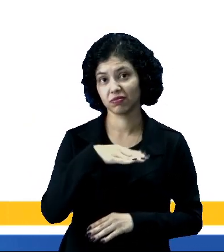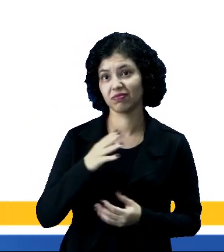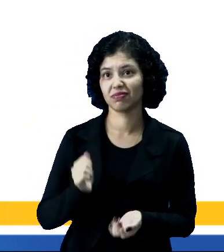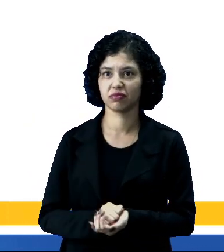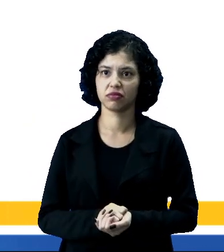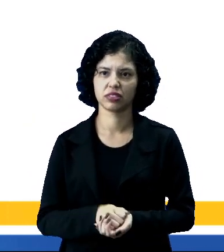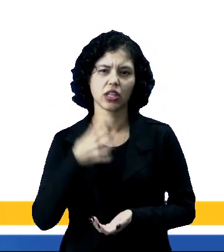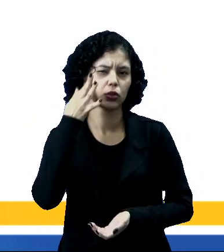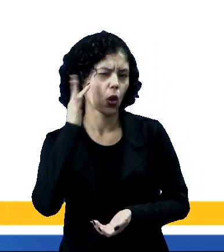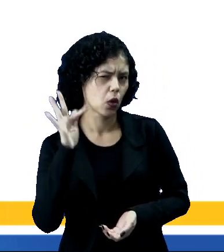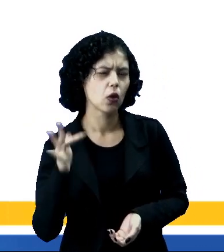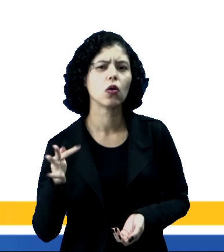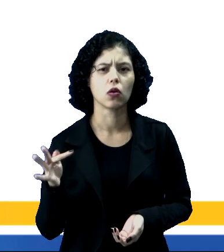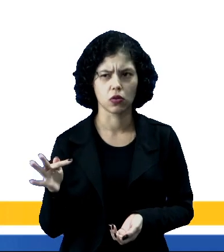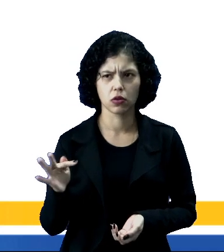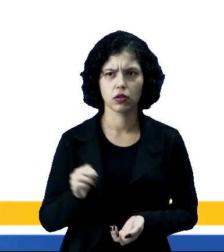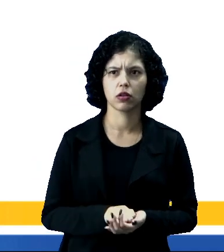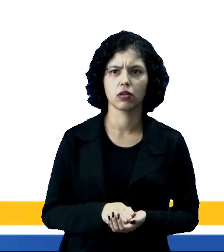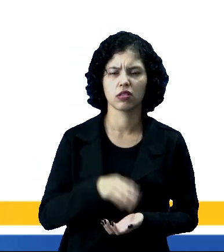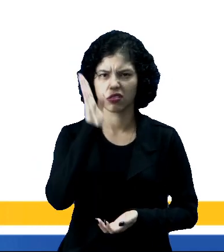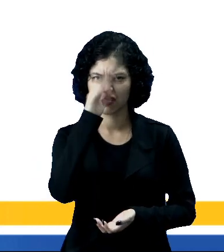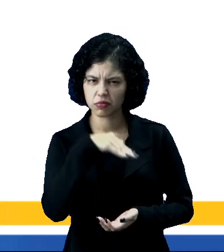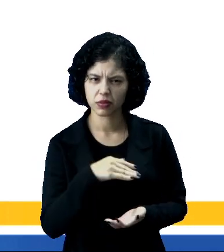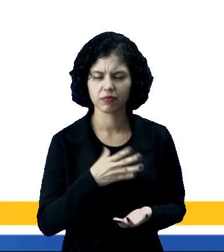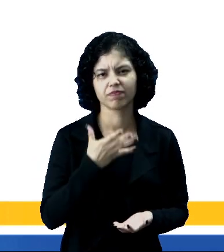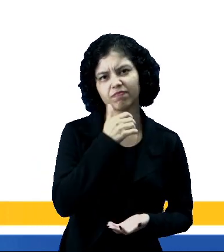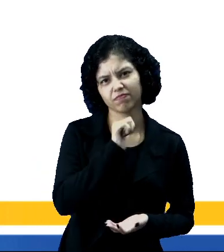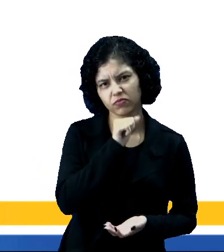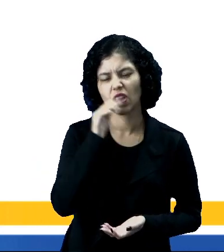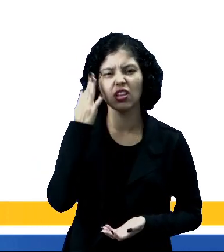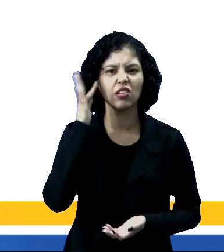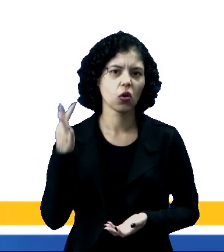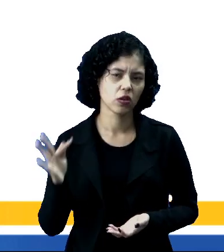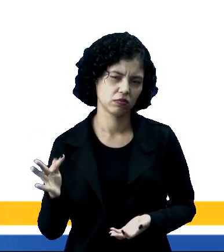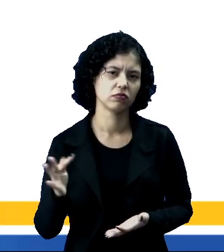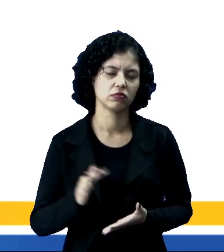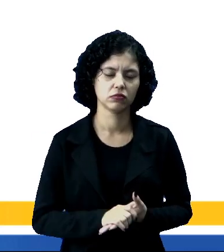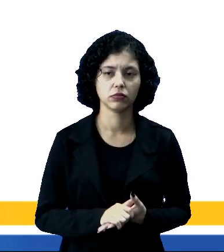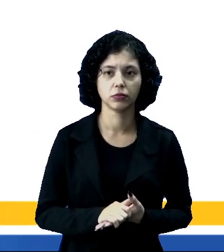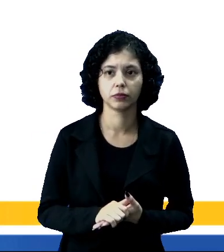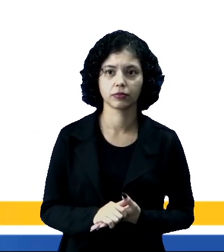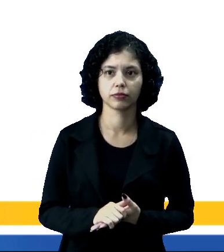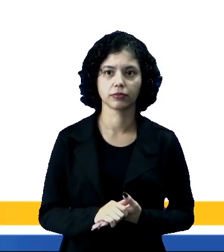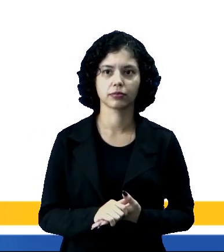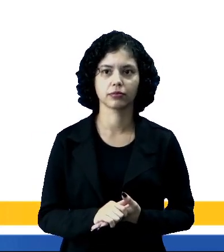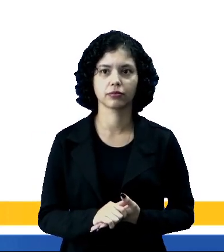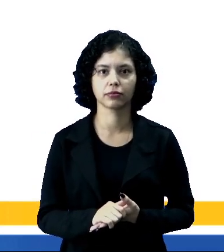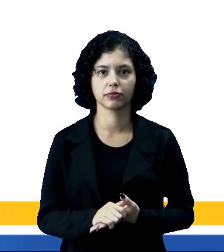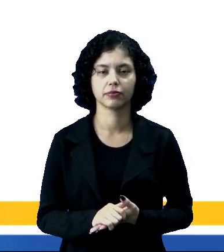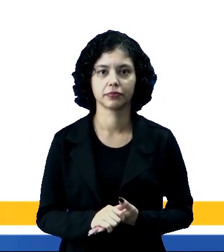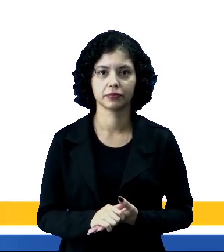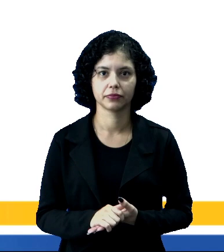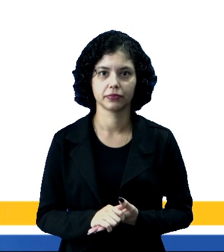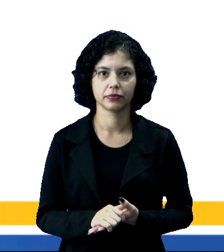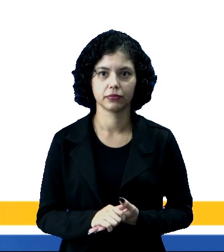Me duele a cabeça. Né? Então, me sinto mal, mamãe. Minha cabeça dói. Aí, mamãe responde,